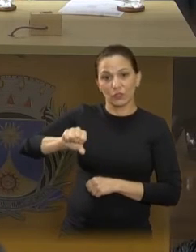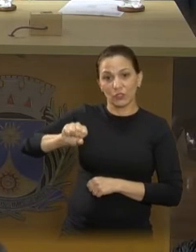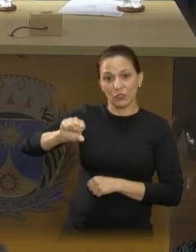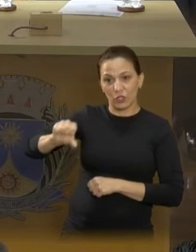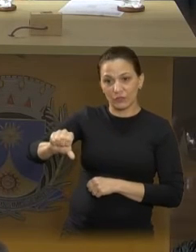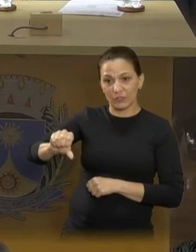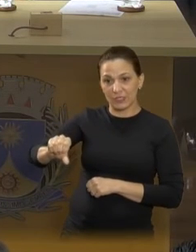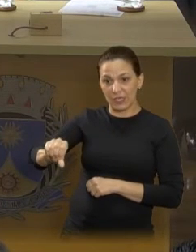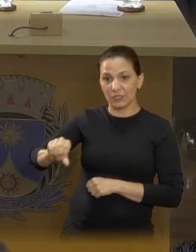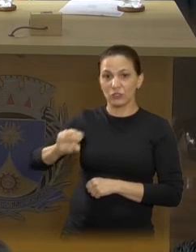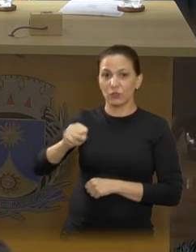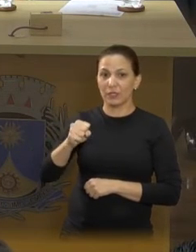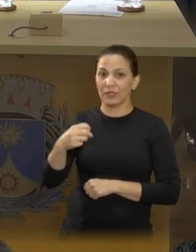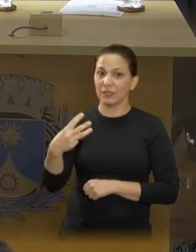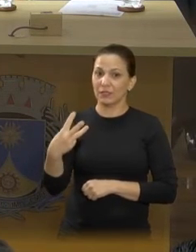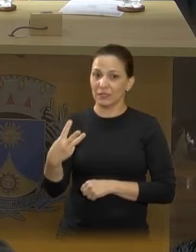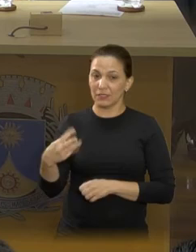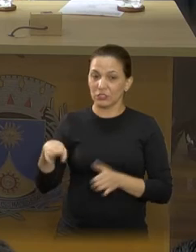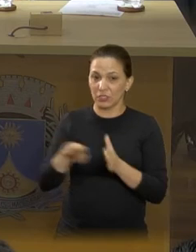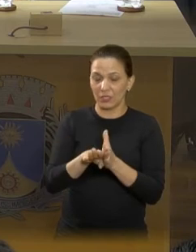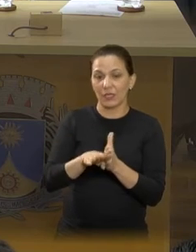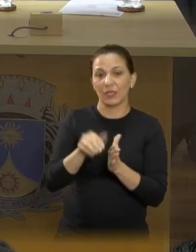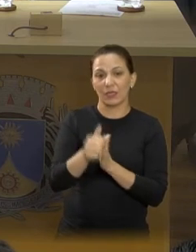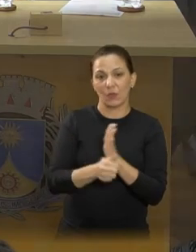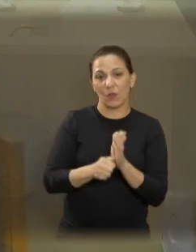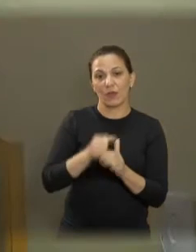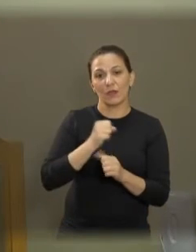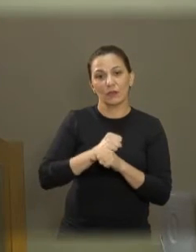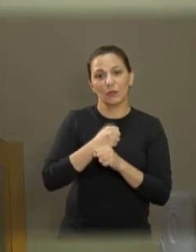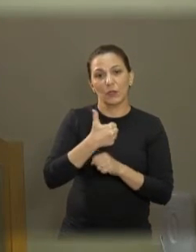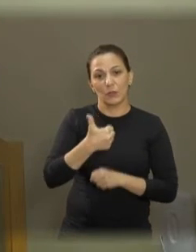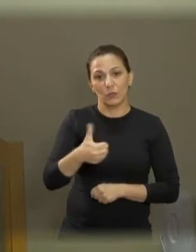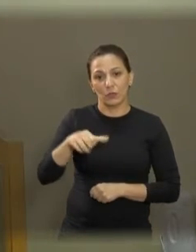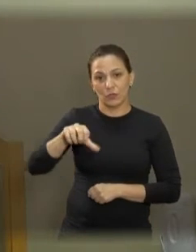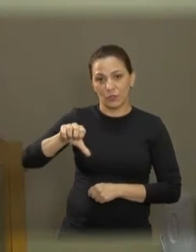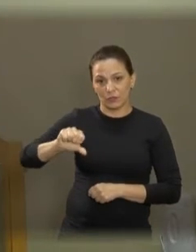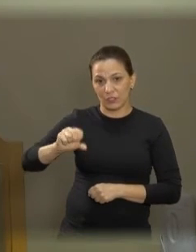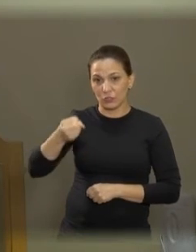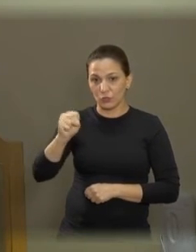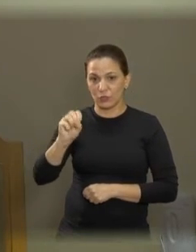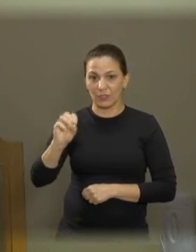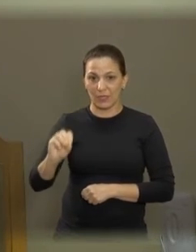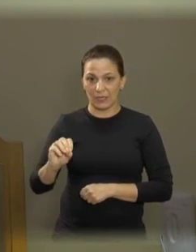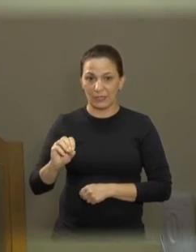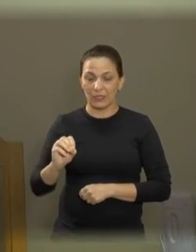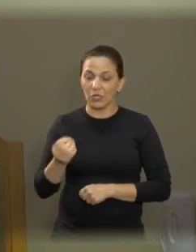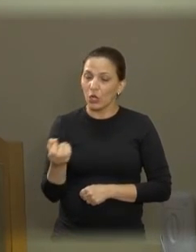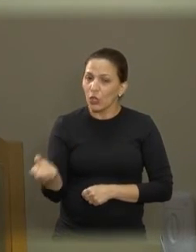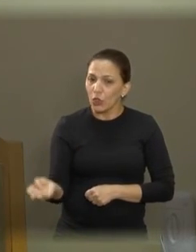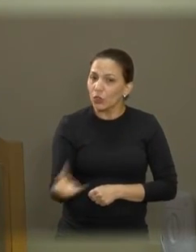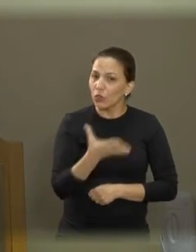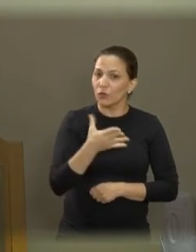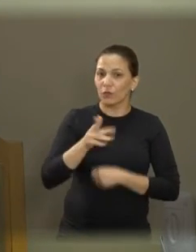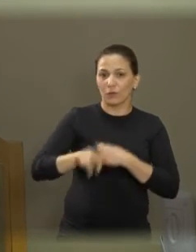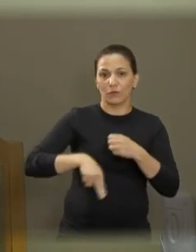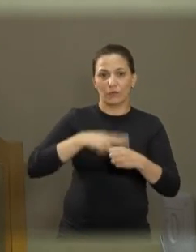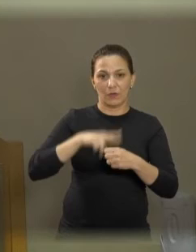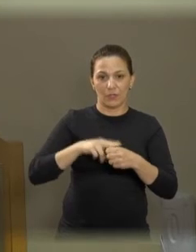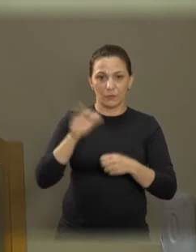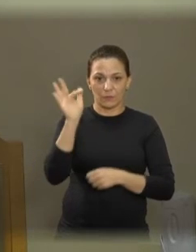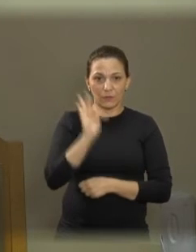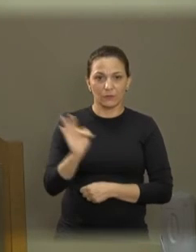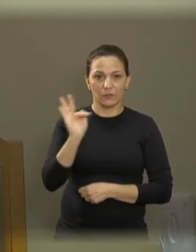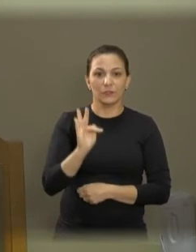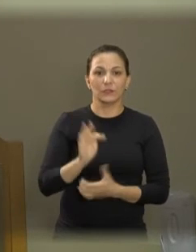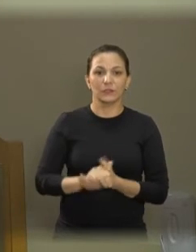João? 80. Né? Então, era tudo muito recente. Então, como